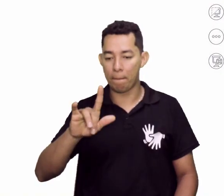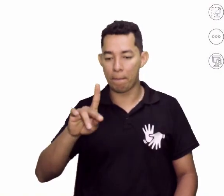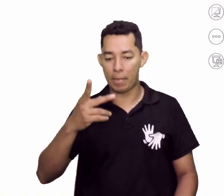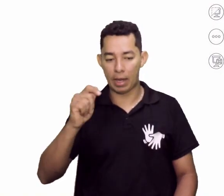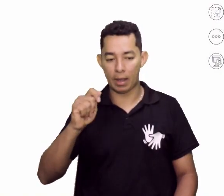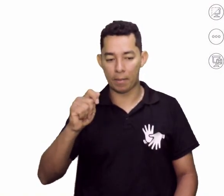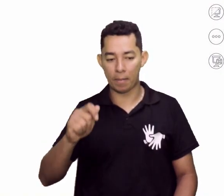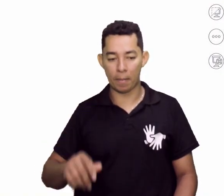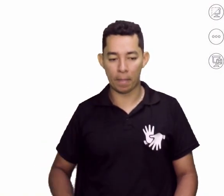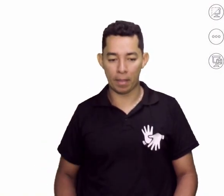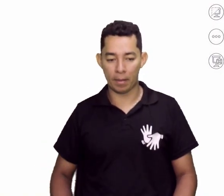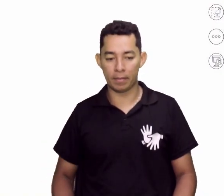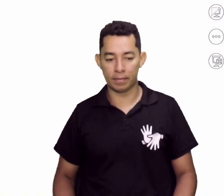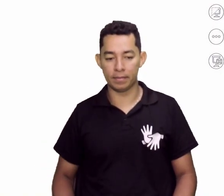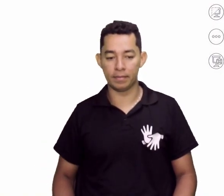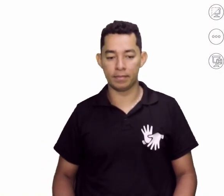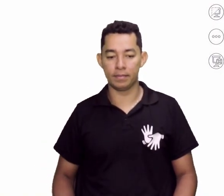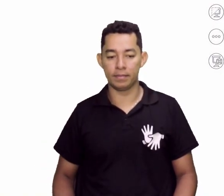Judd.